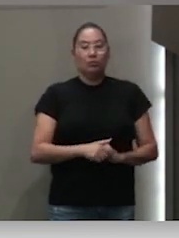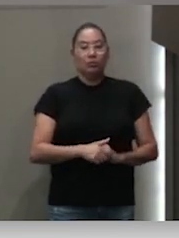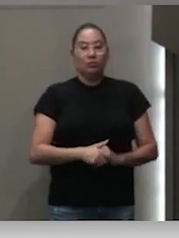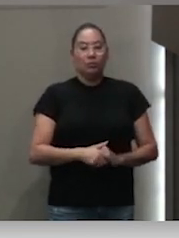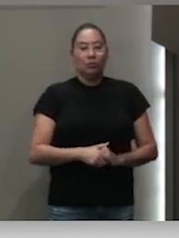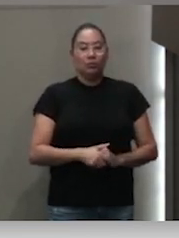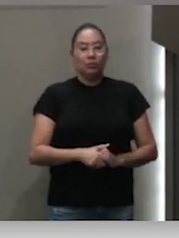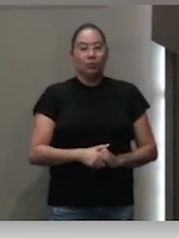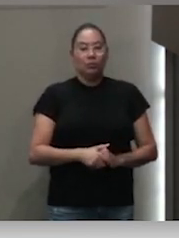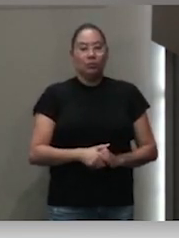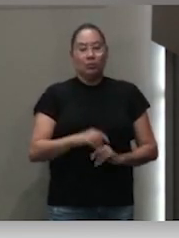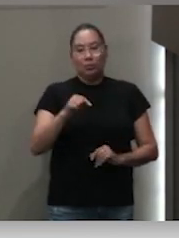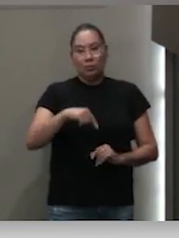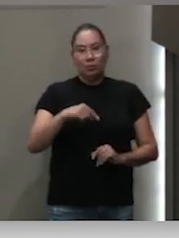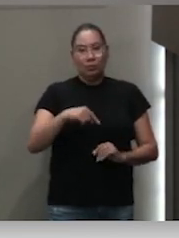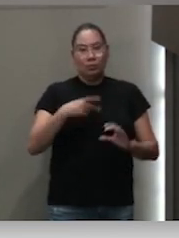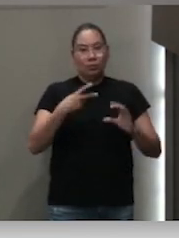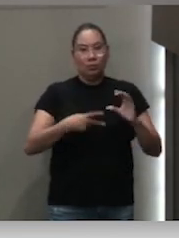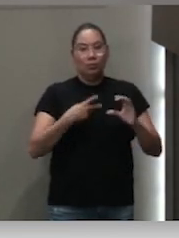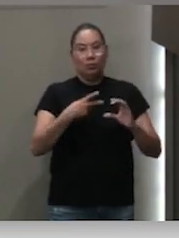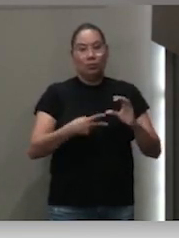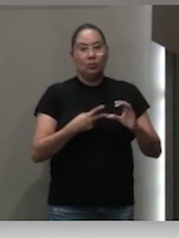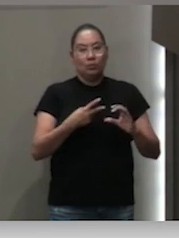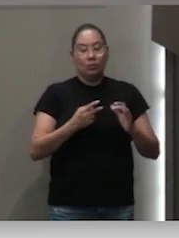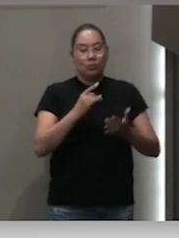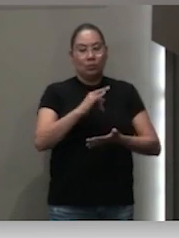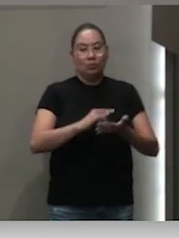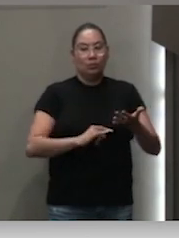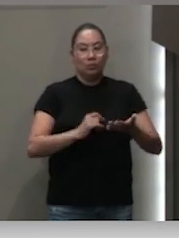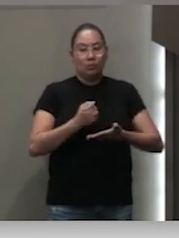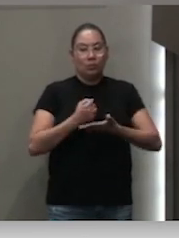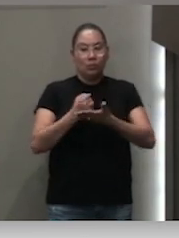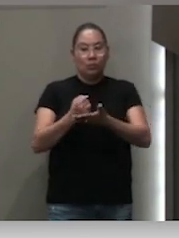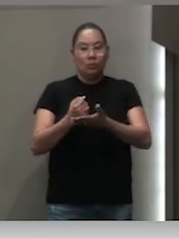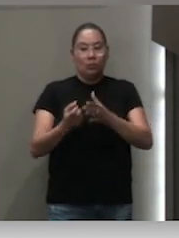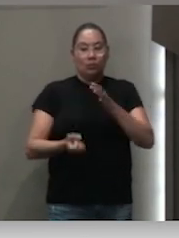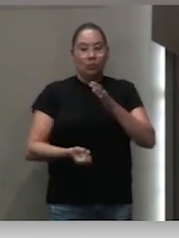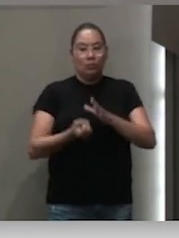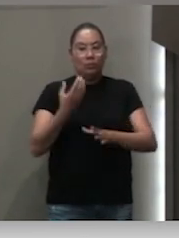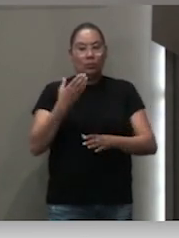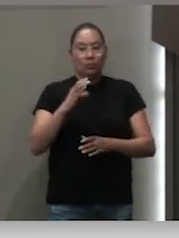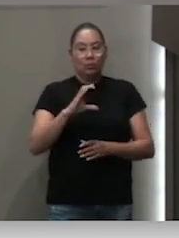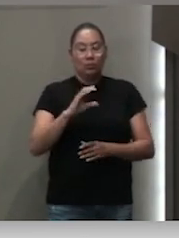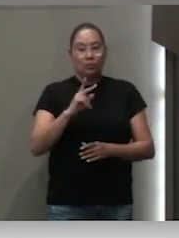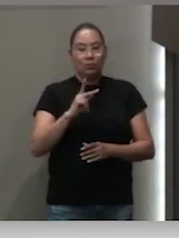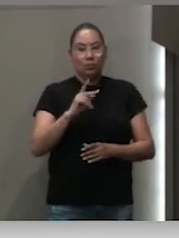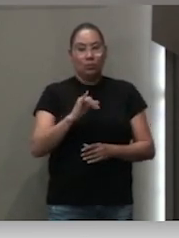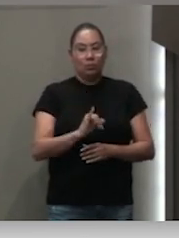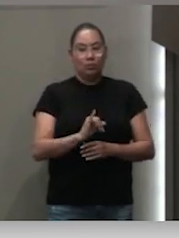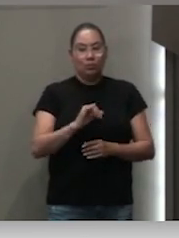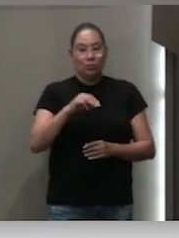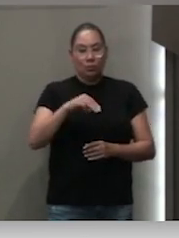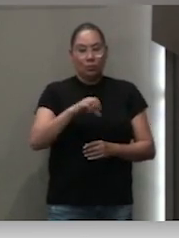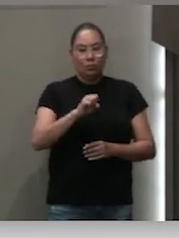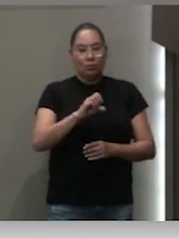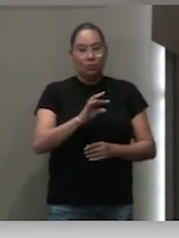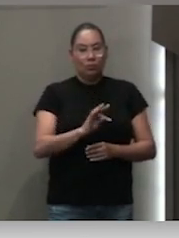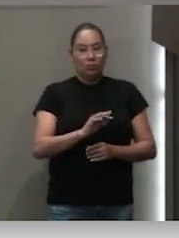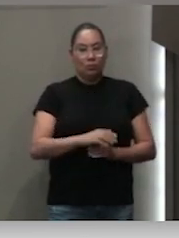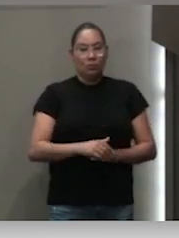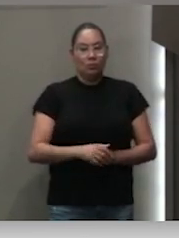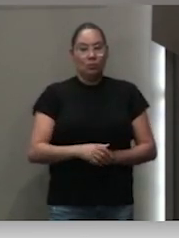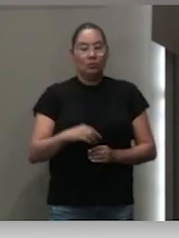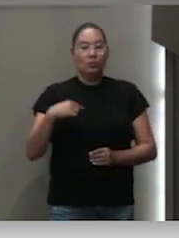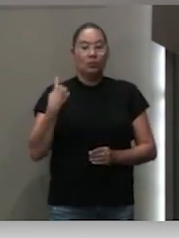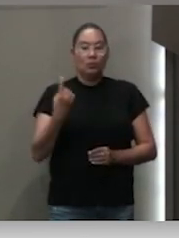participamos aqui nesta Câmara com a Moção que apoia a criação da CPI do MST que o Congresso Nacional acabou